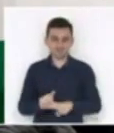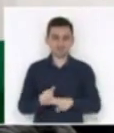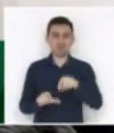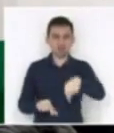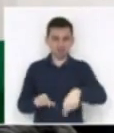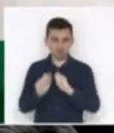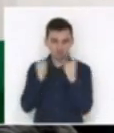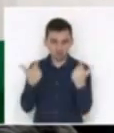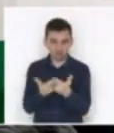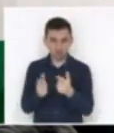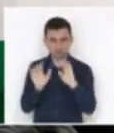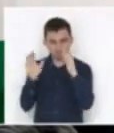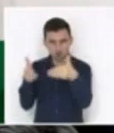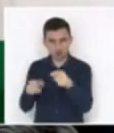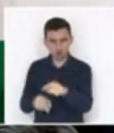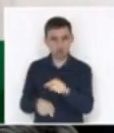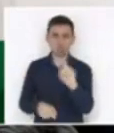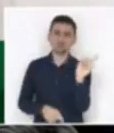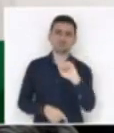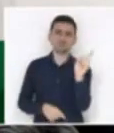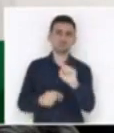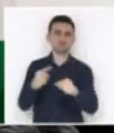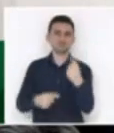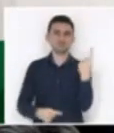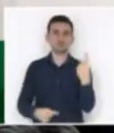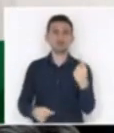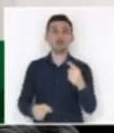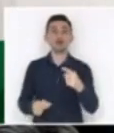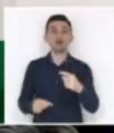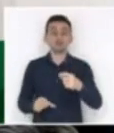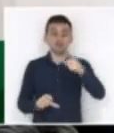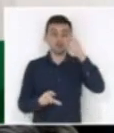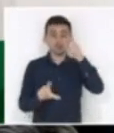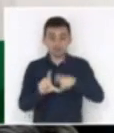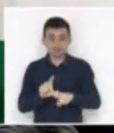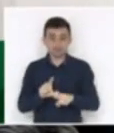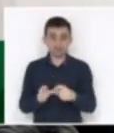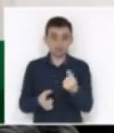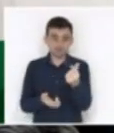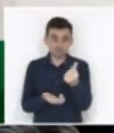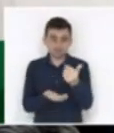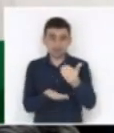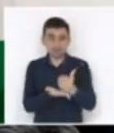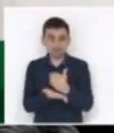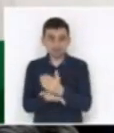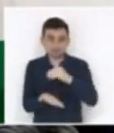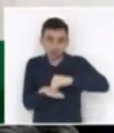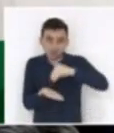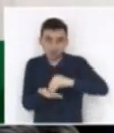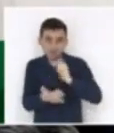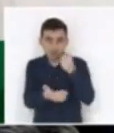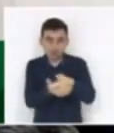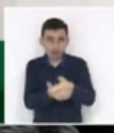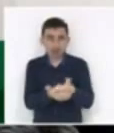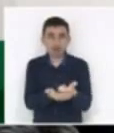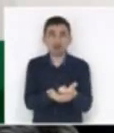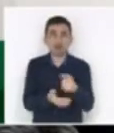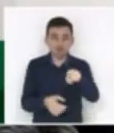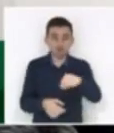Legislativa, com o Fórum Parlamentar, essa dívida é com o Estado de Santa Catarina. E podem